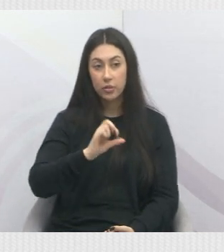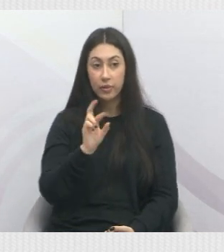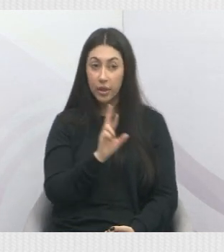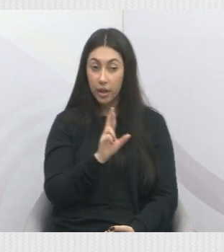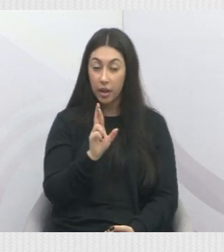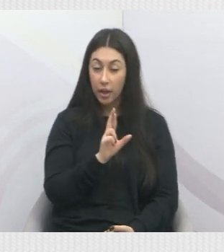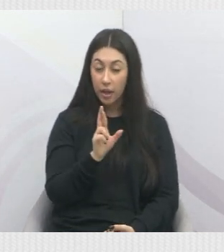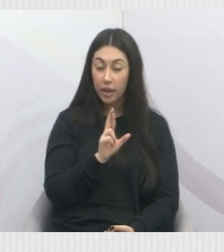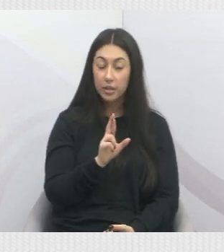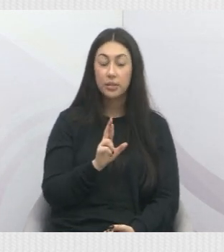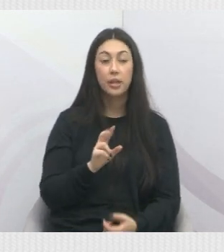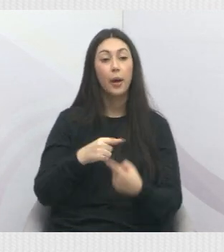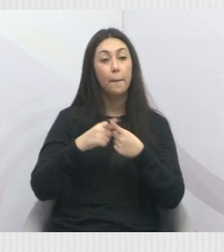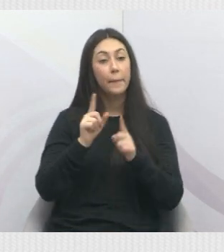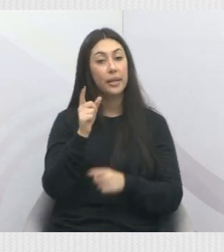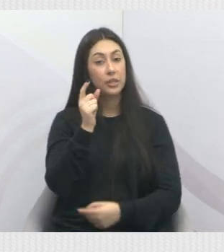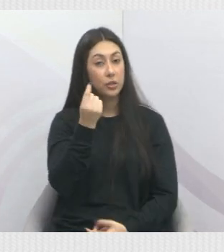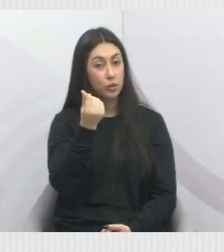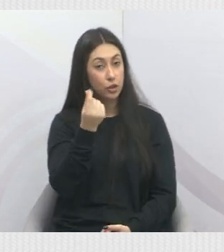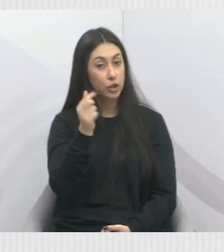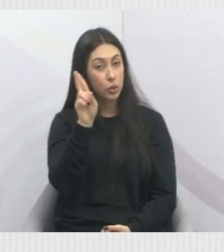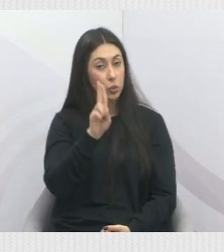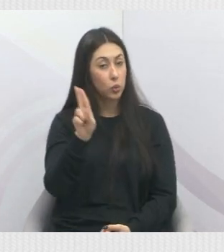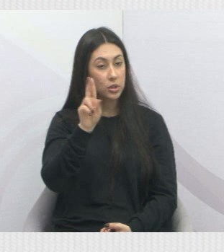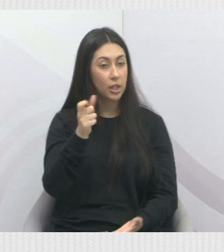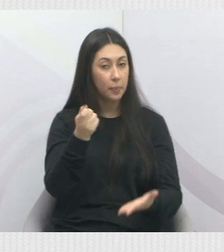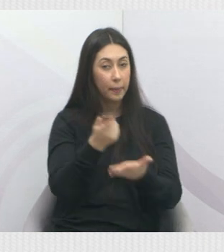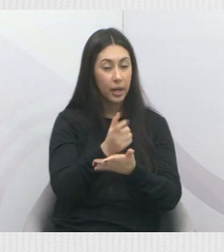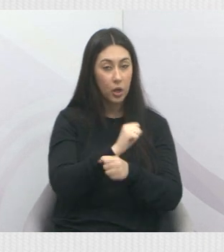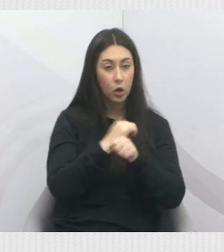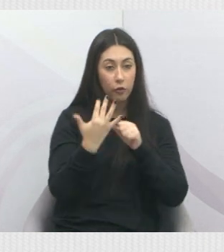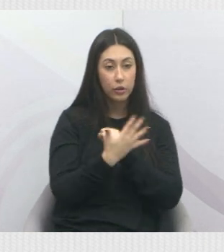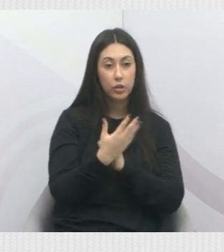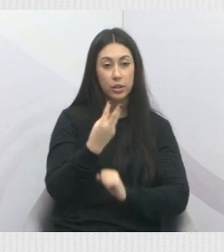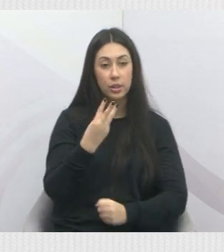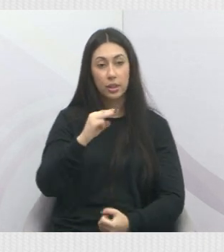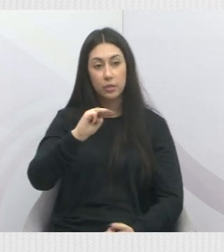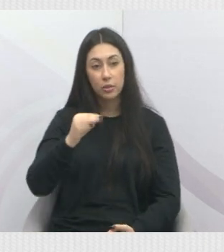963.299 e foram gastos com despesas da Covid R$